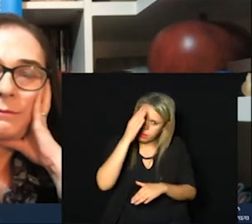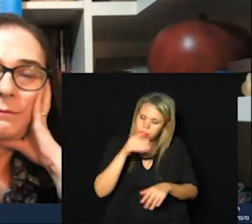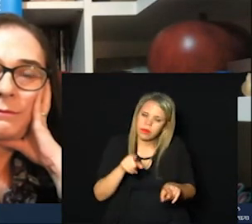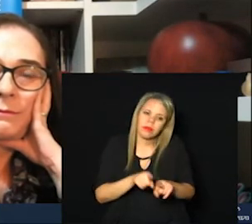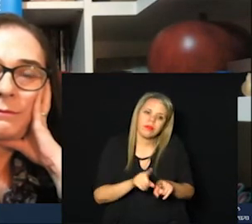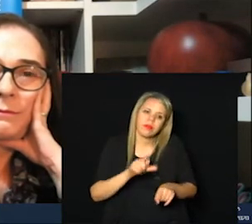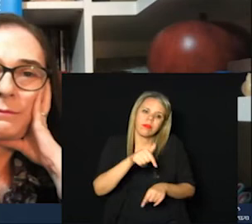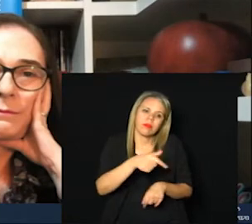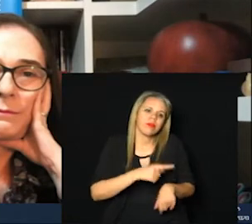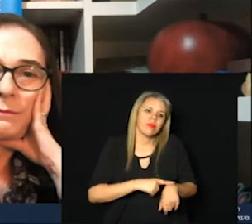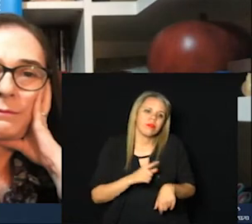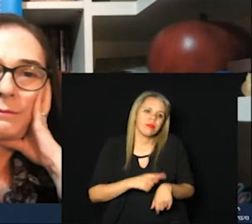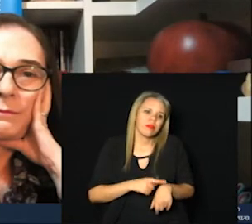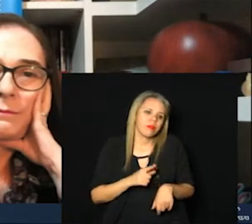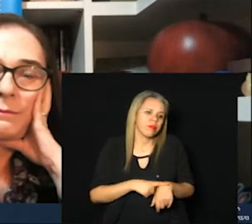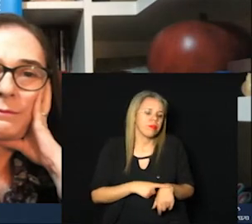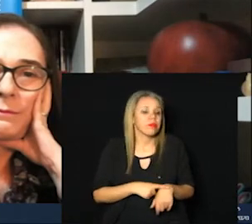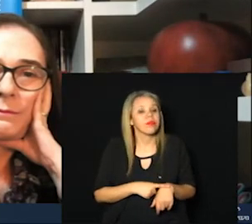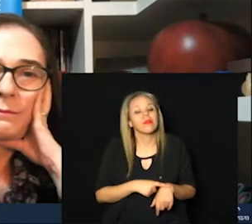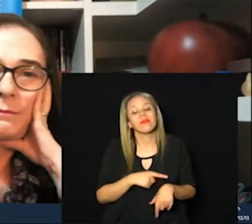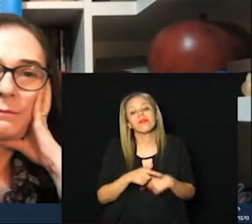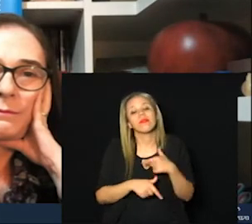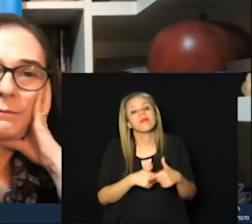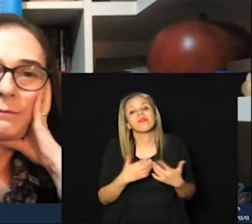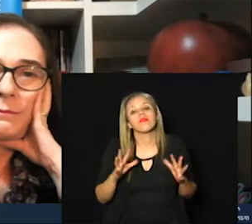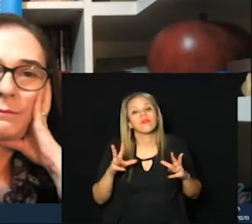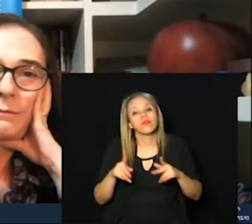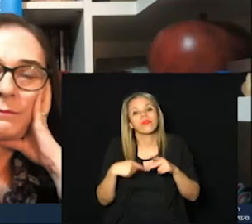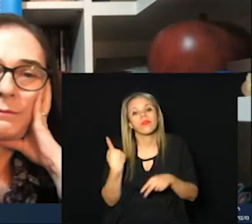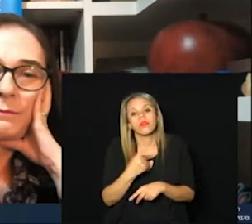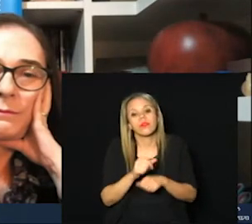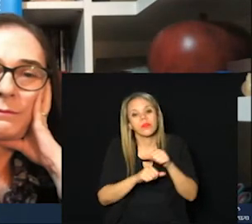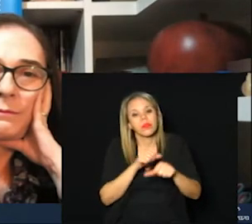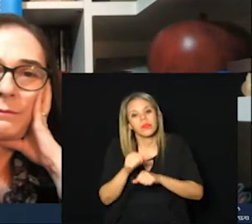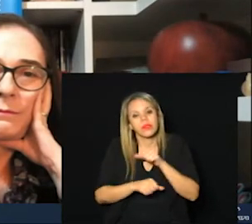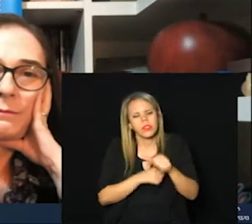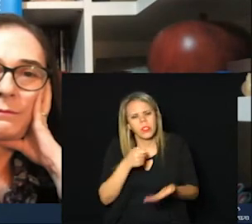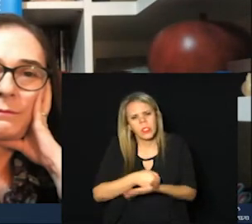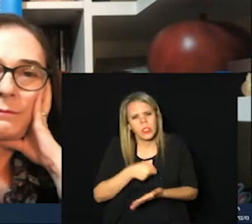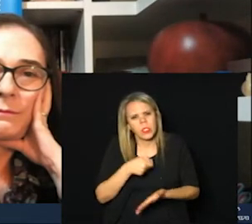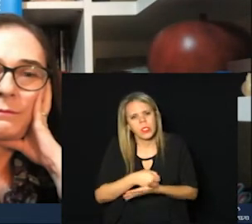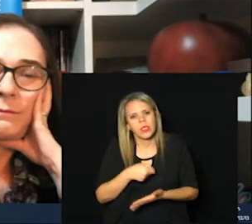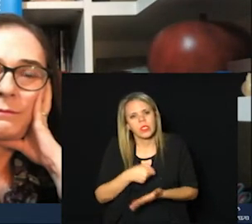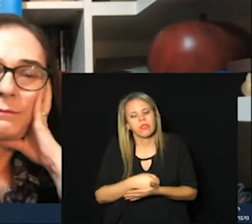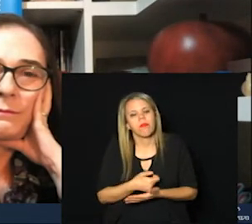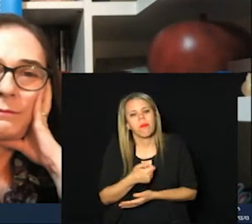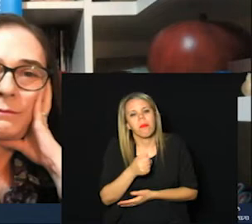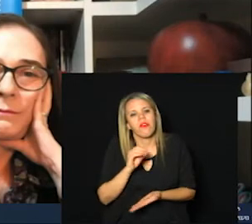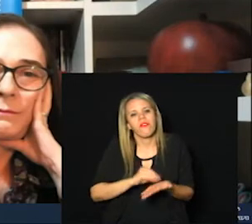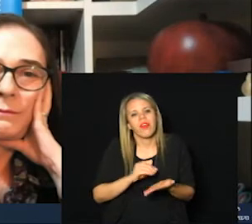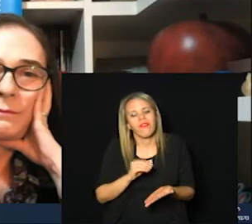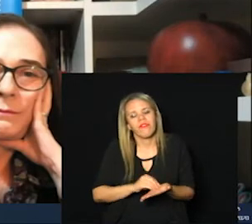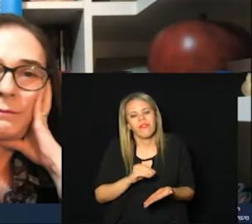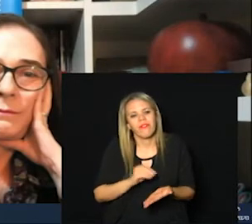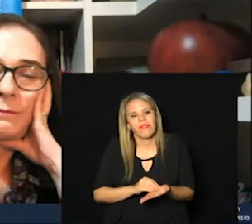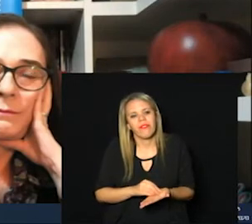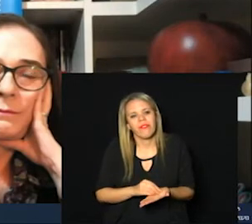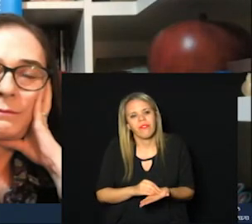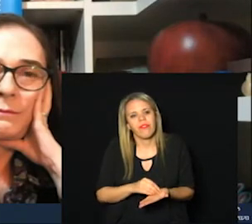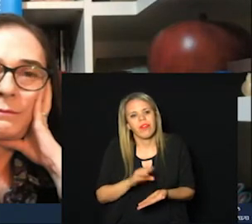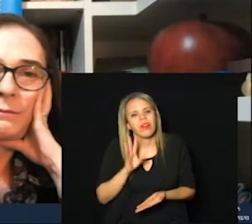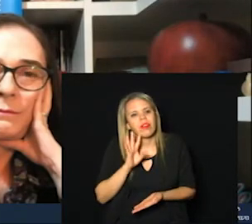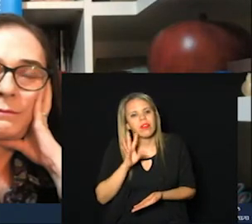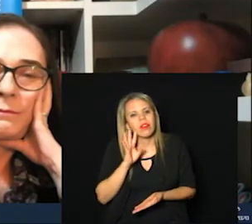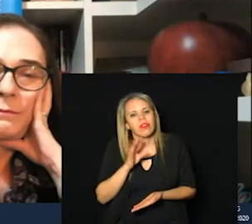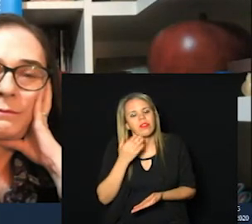depois de um tempo desse exercício, todos nos tornamos mais exigentes, e uma pequena falta de gentileza se tornou uma coisa muito